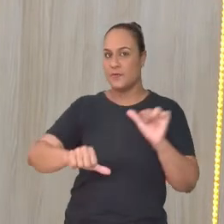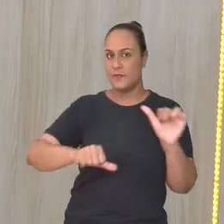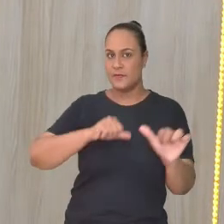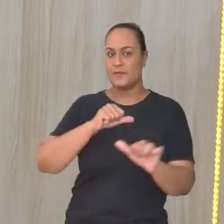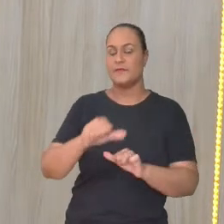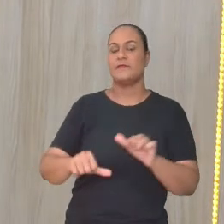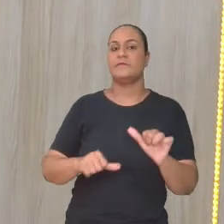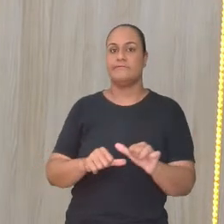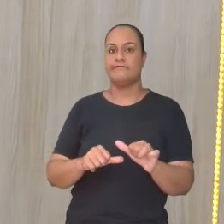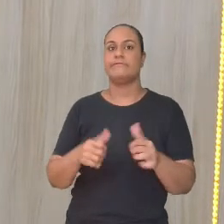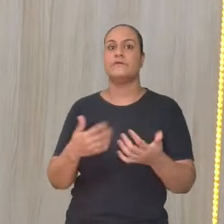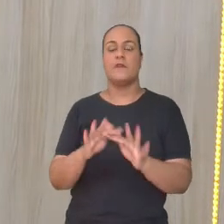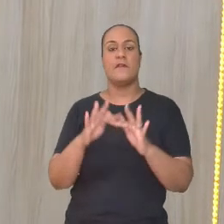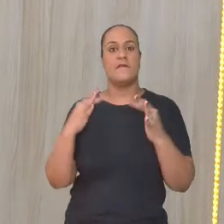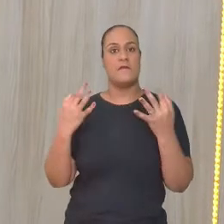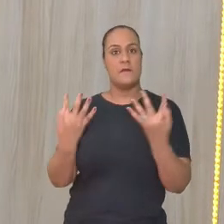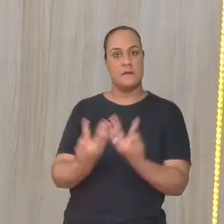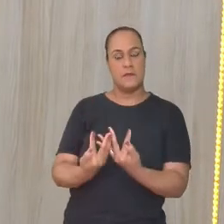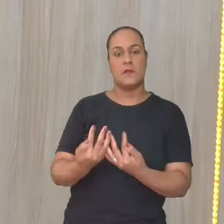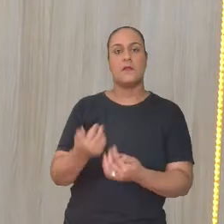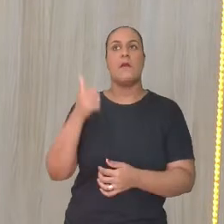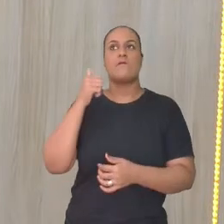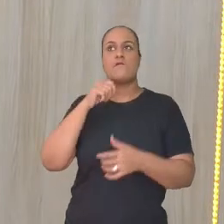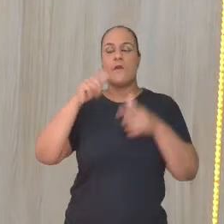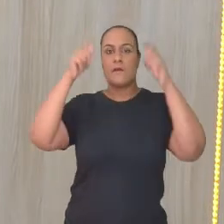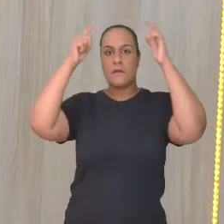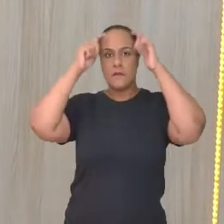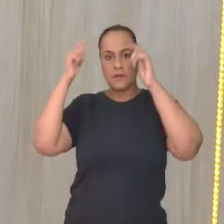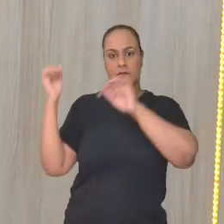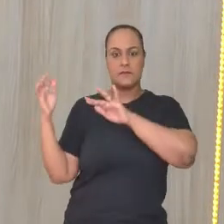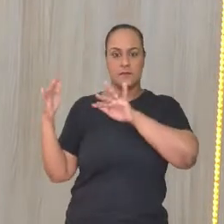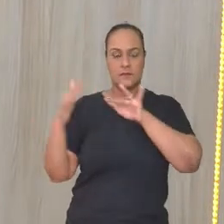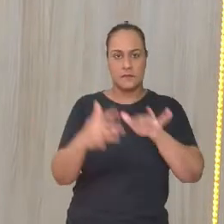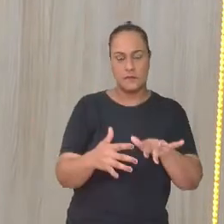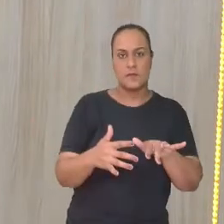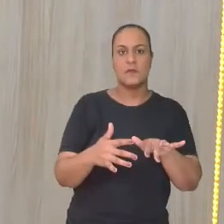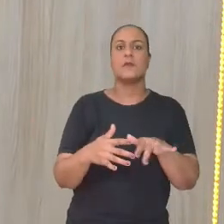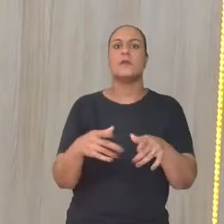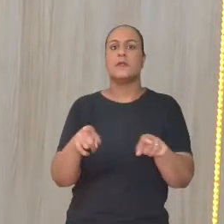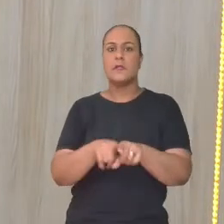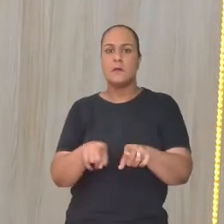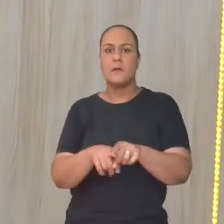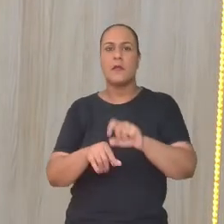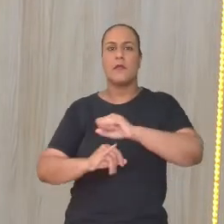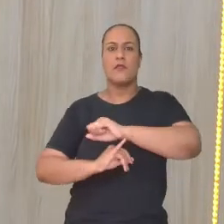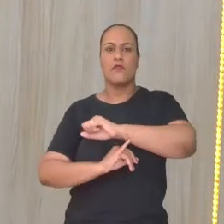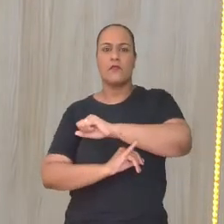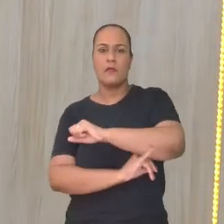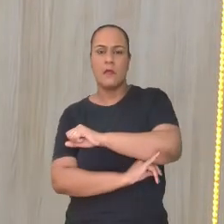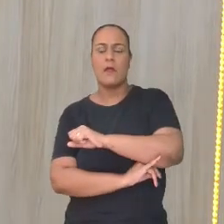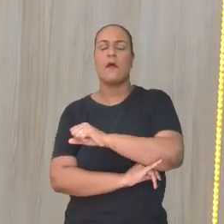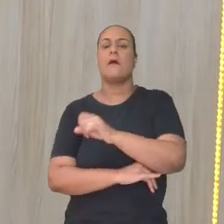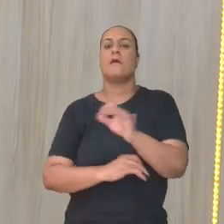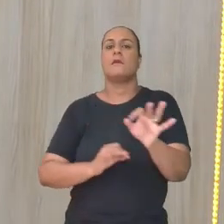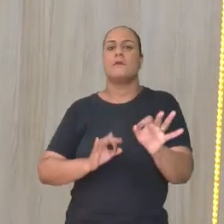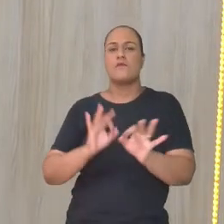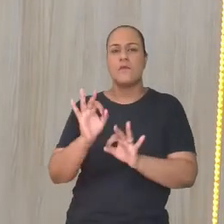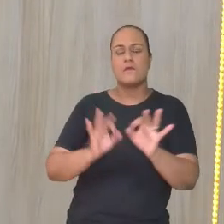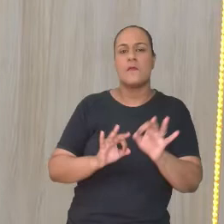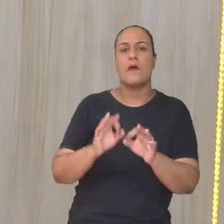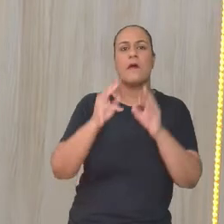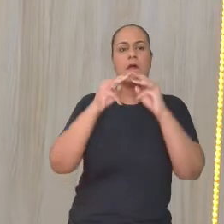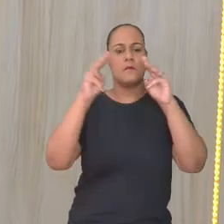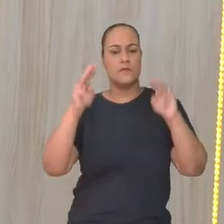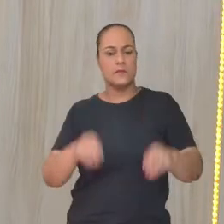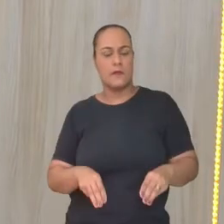quando a família real chega aqui, ela trata muitas questões de trazer infraestrutura, né? Arquivos,